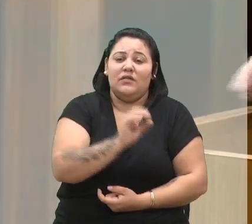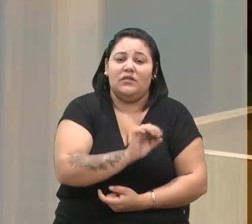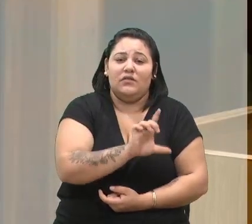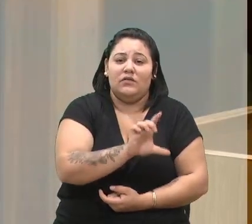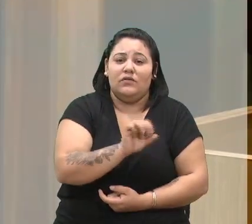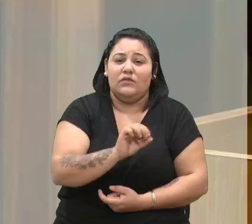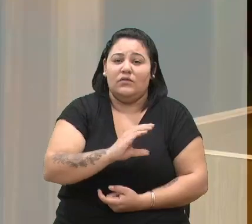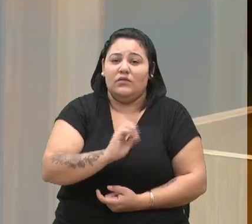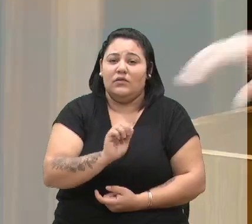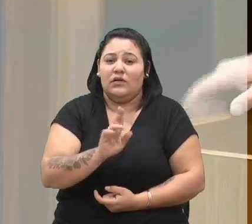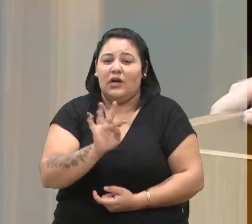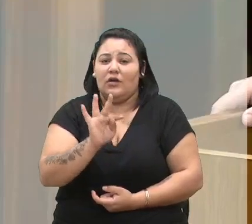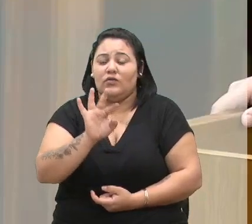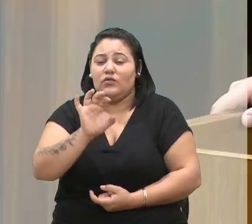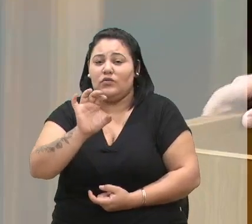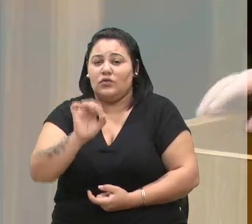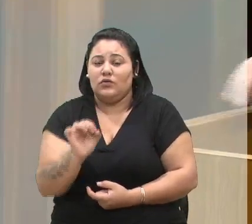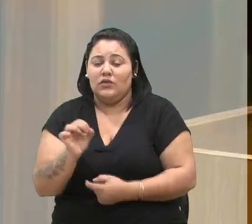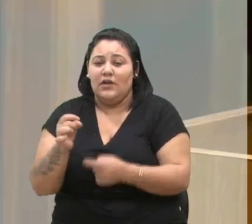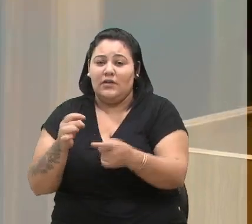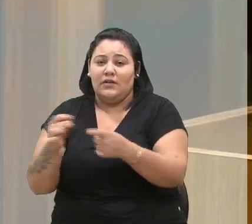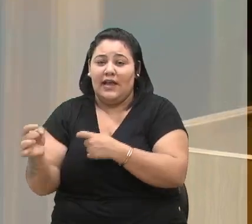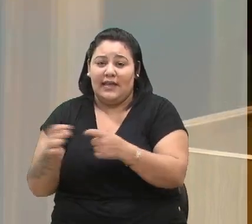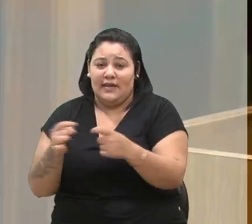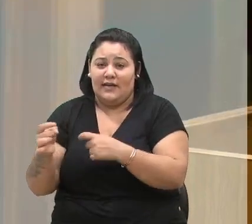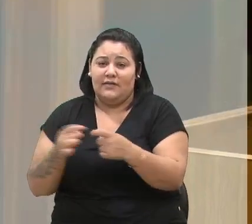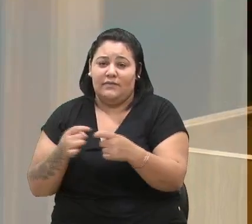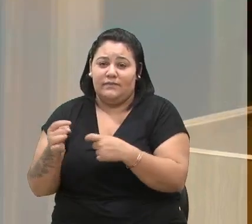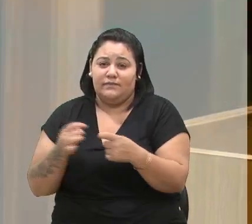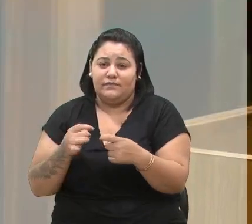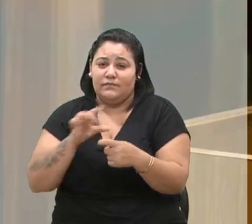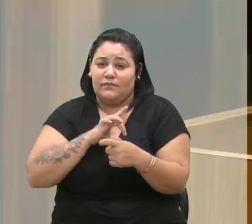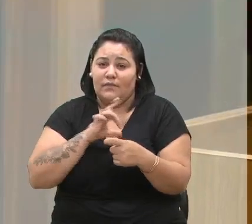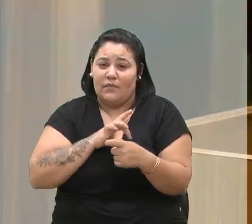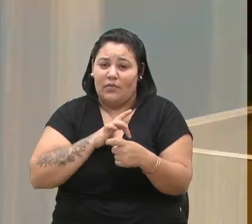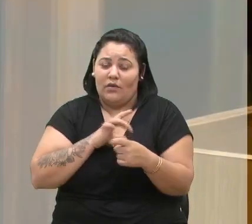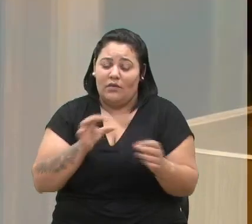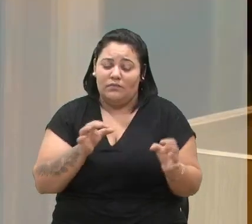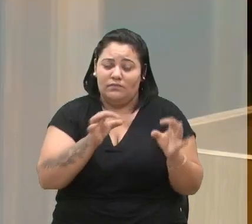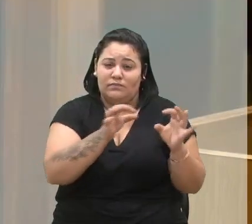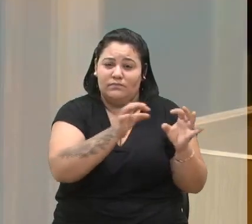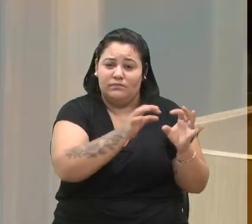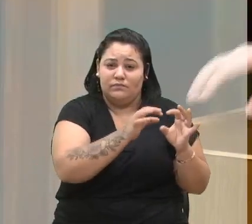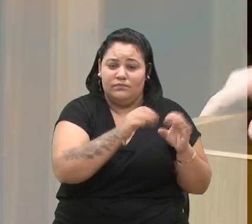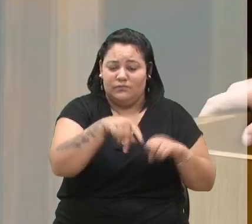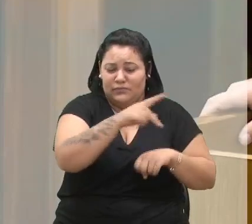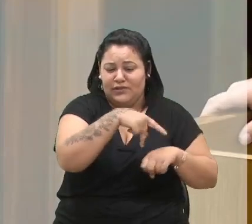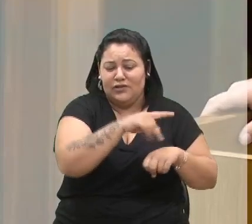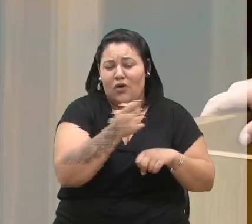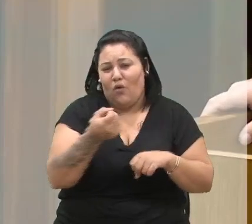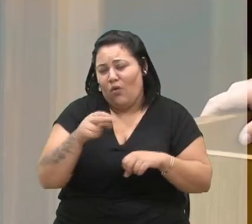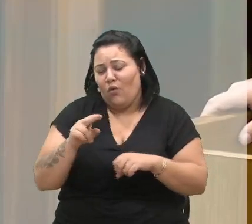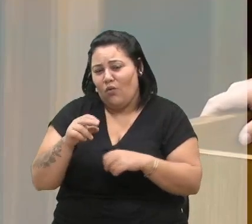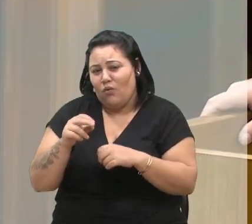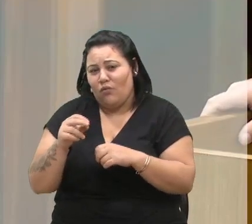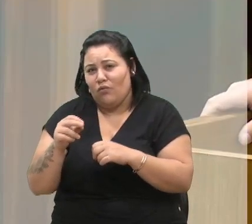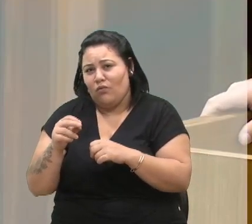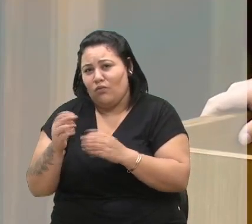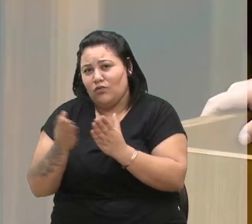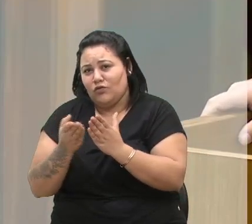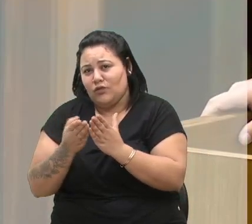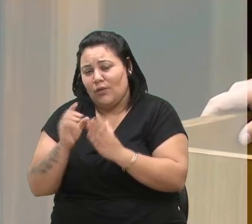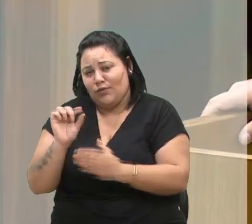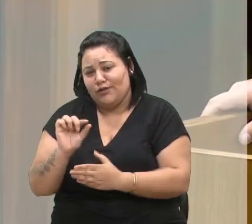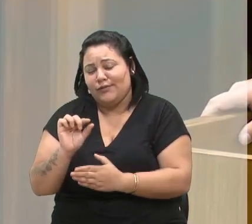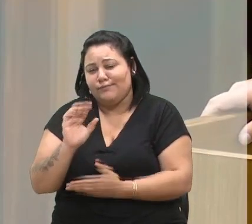já teve condições de ou ir até um desses países, ou a ler e a estudar um pouco, né, sabe